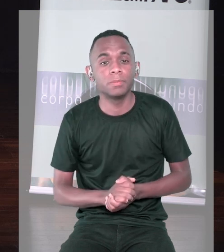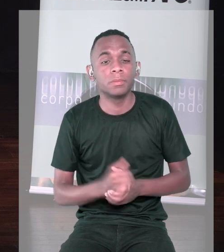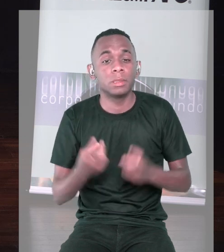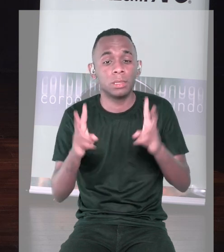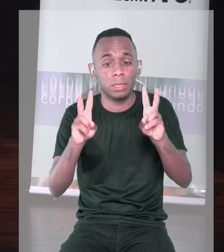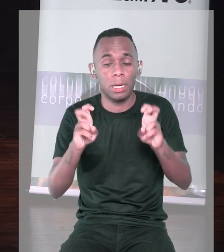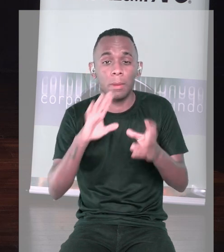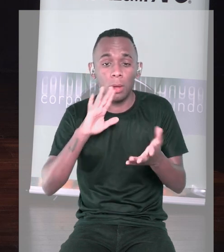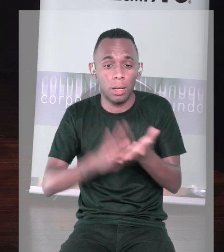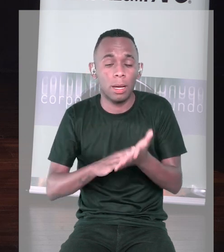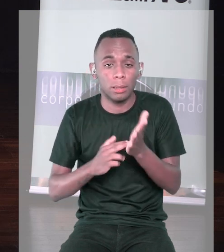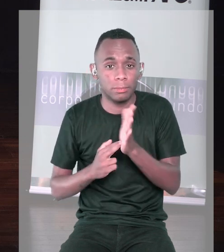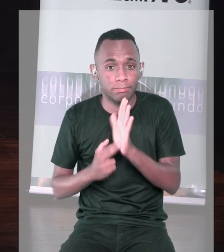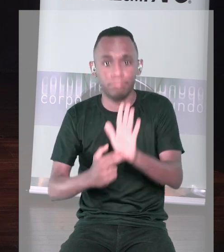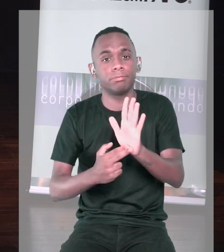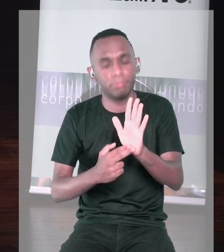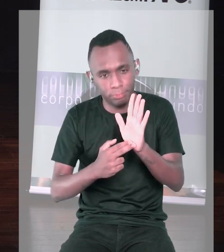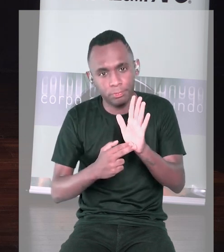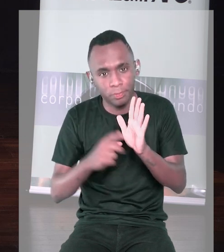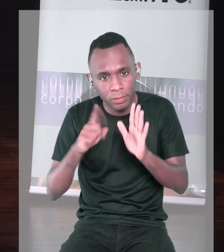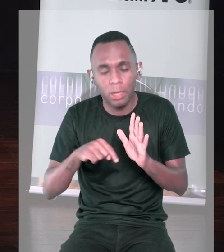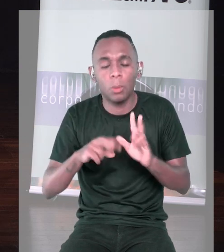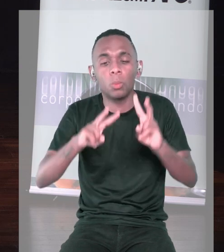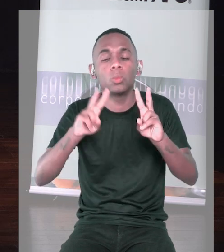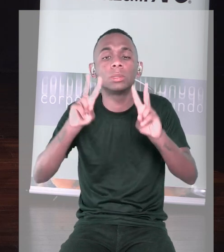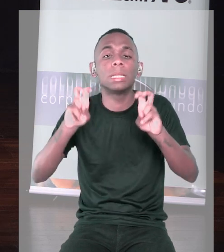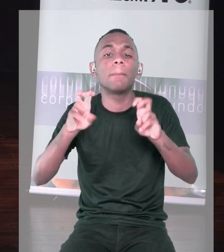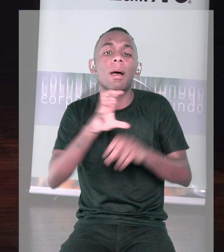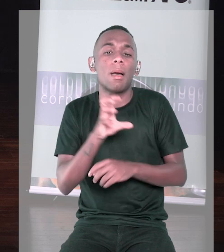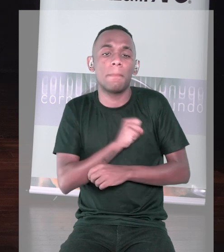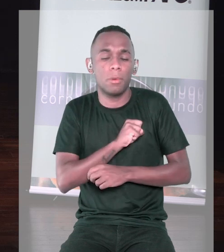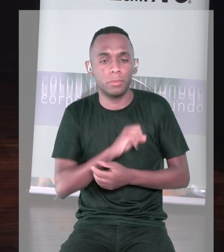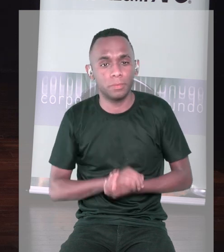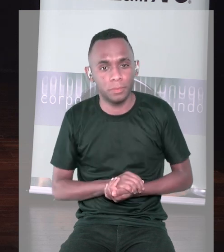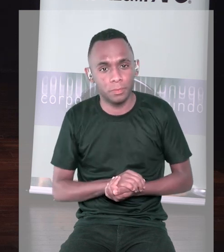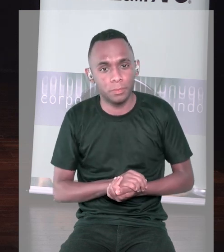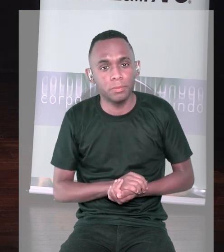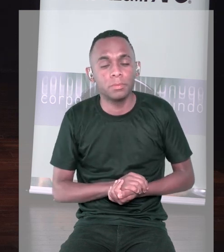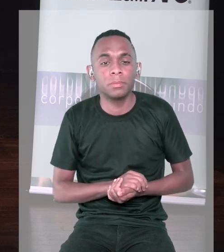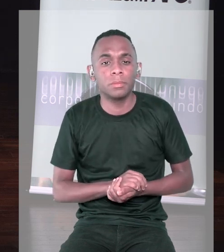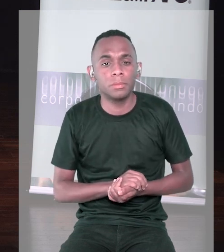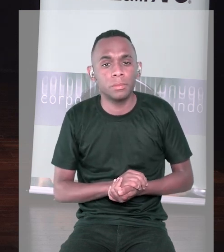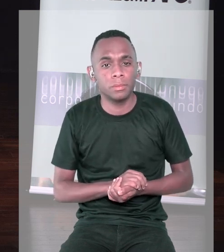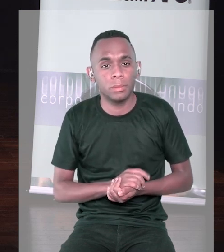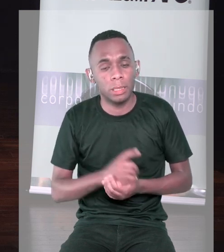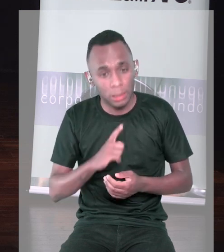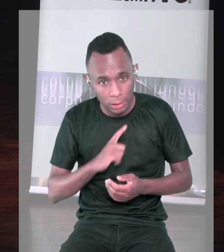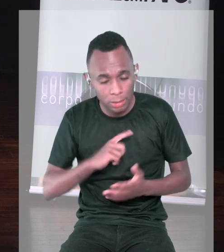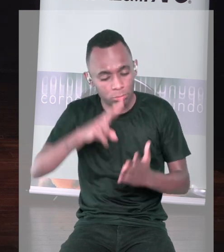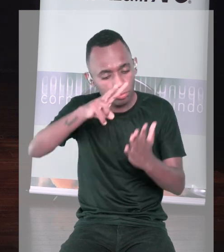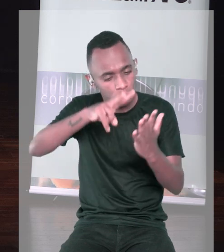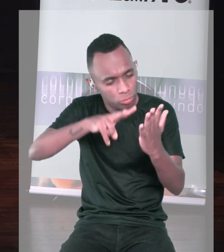Foram publicadas sob o título de Carta a D, História de um Amor. Lemos as